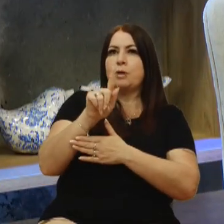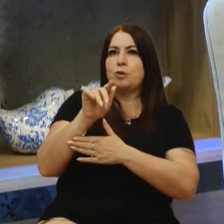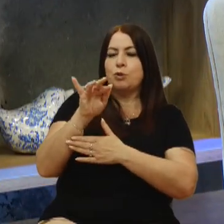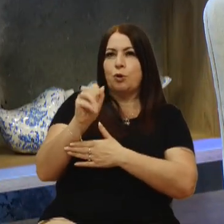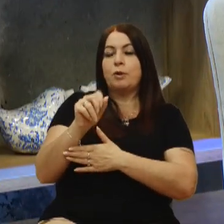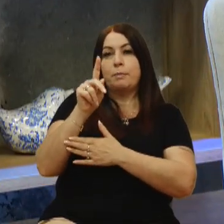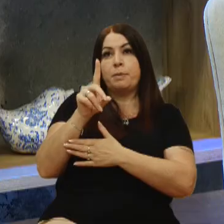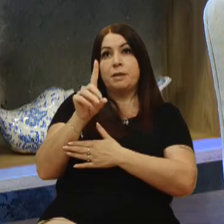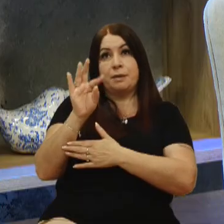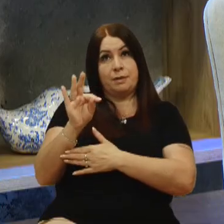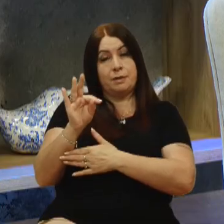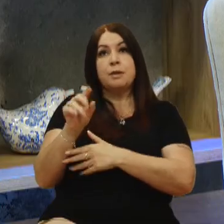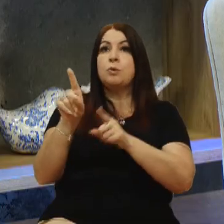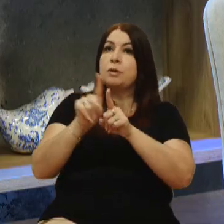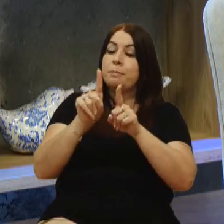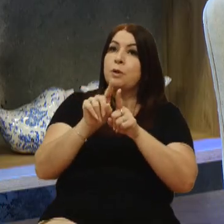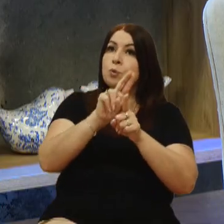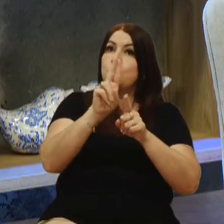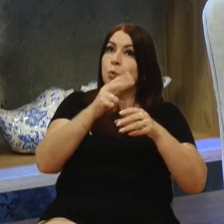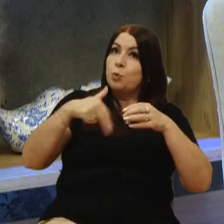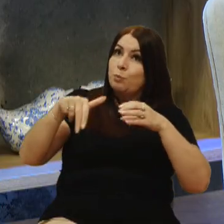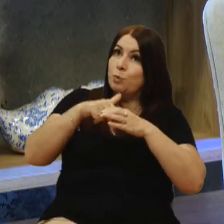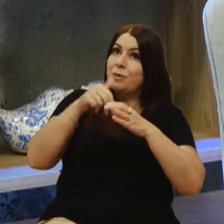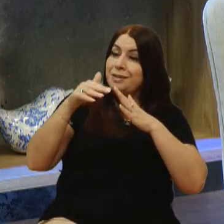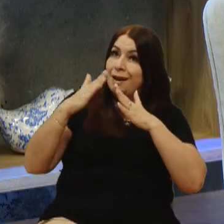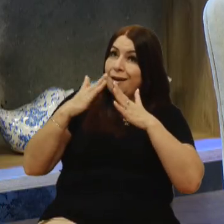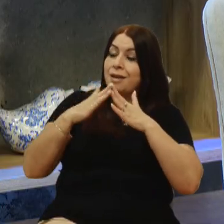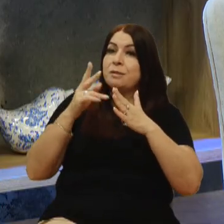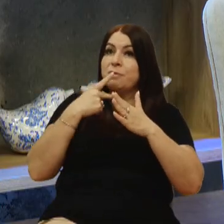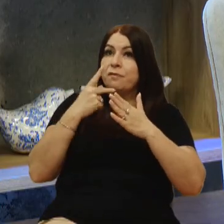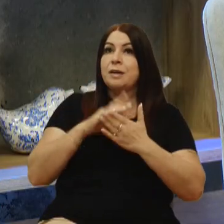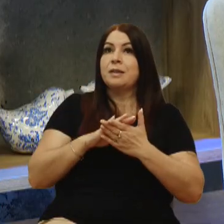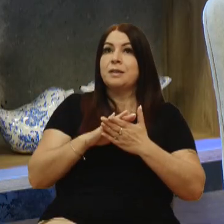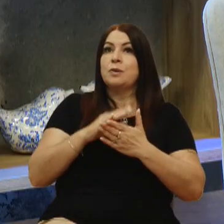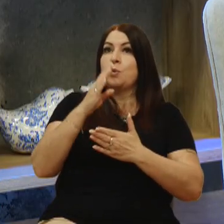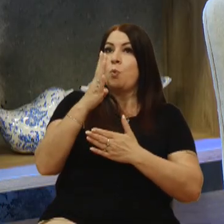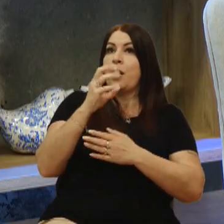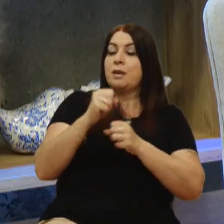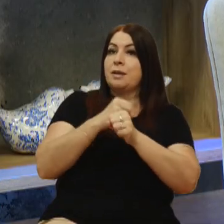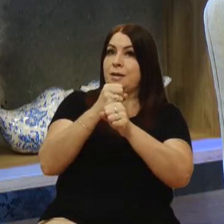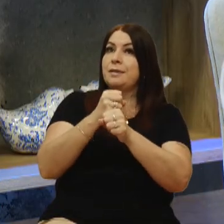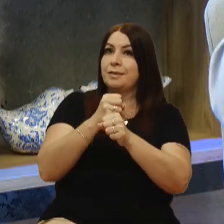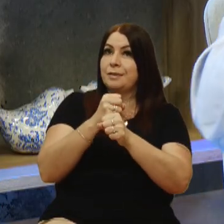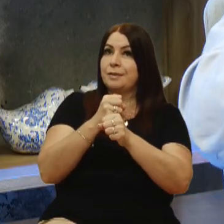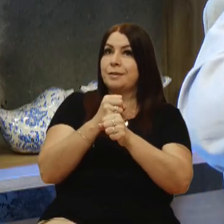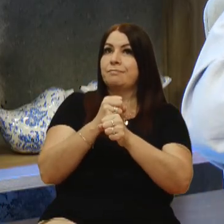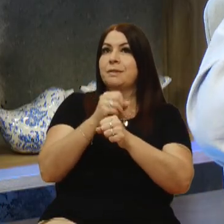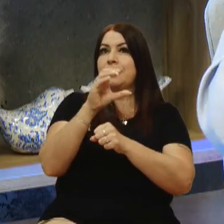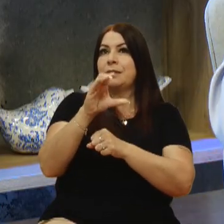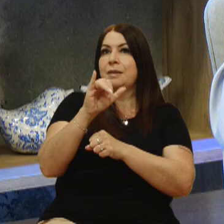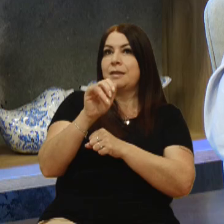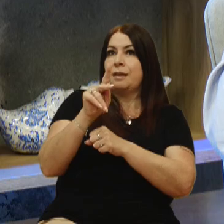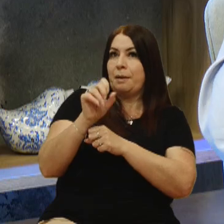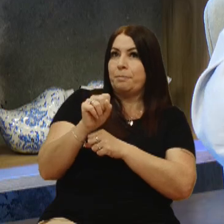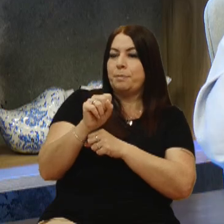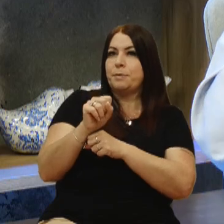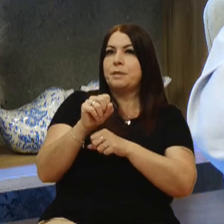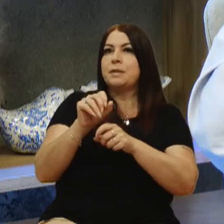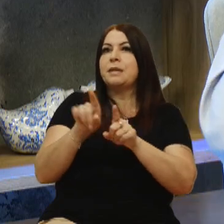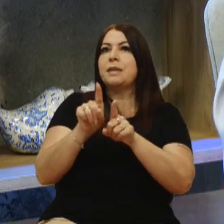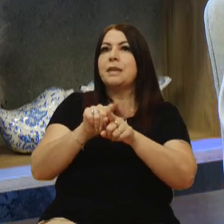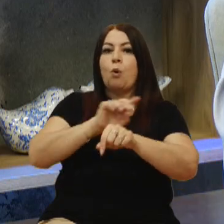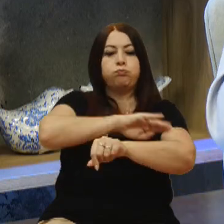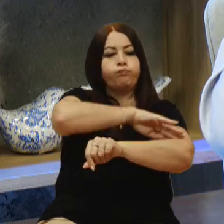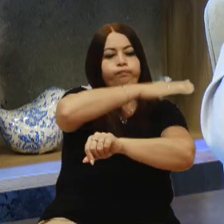PDT, e o senhor inclusive usou a tribuna desta casa para falar dos 40 anos dos CIEPs, né? Que é o turno integral,